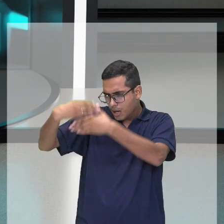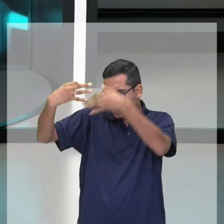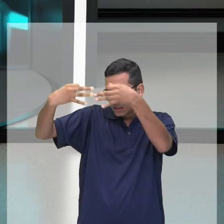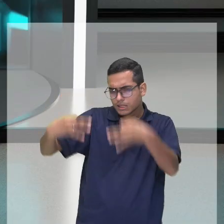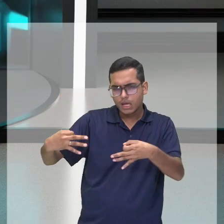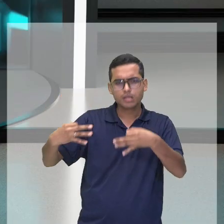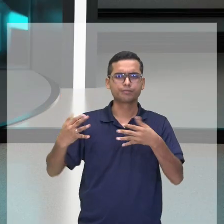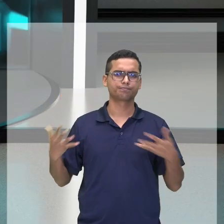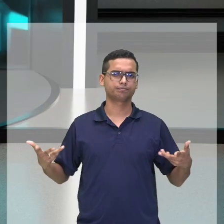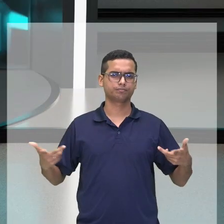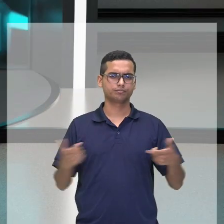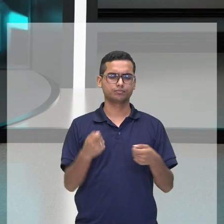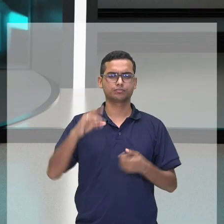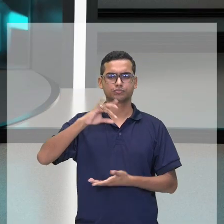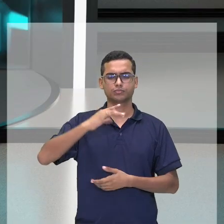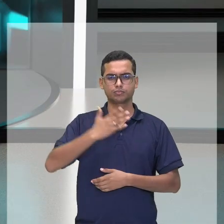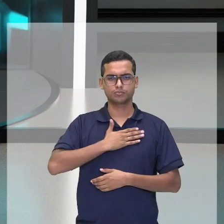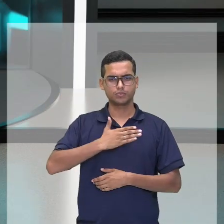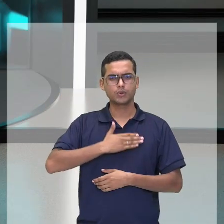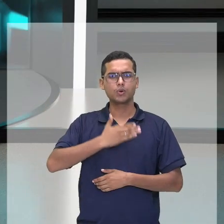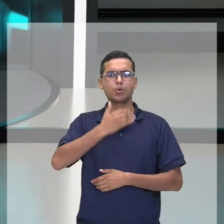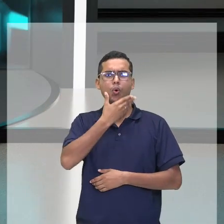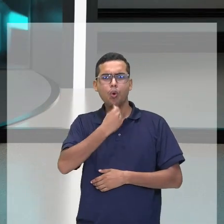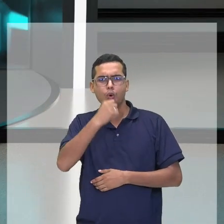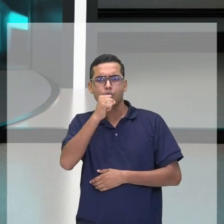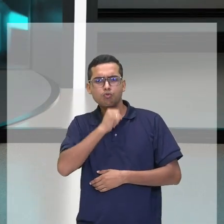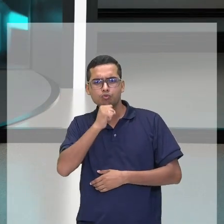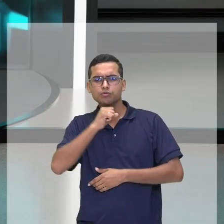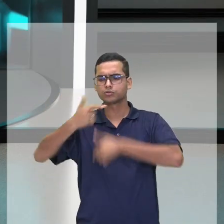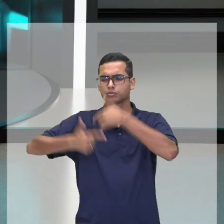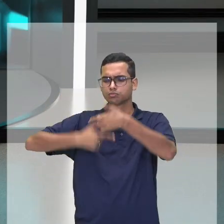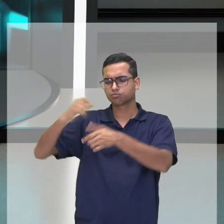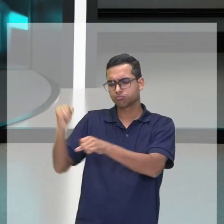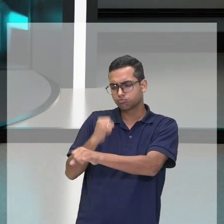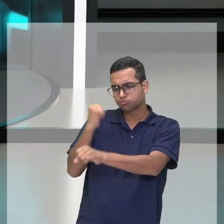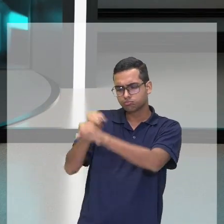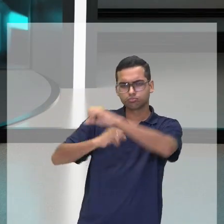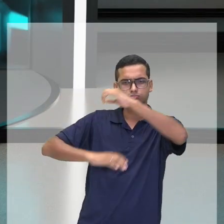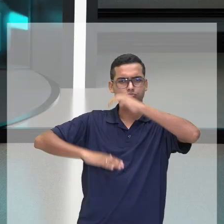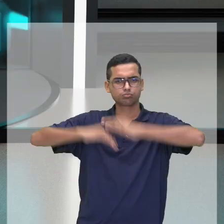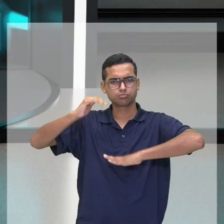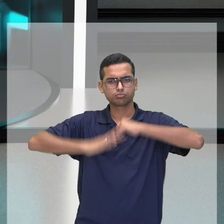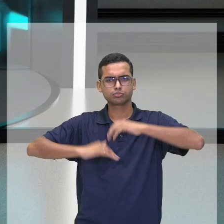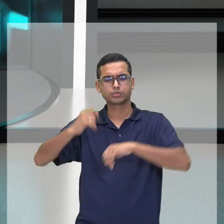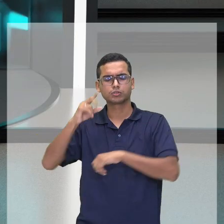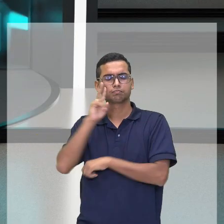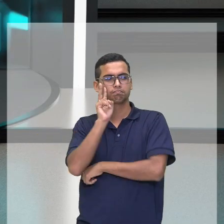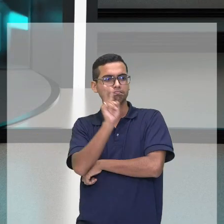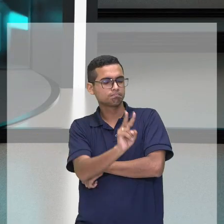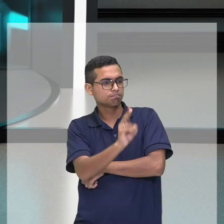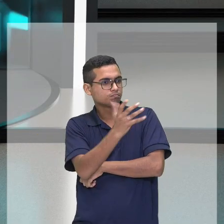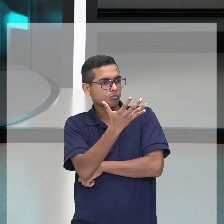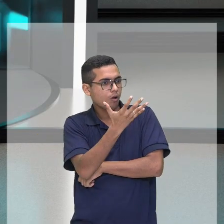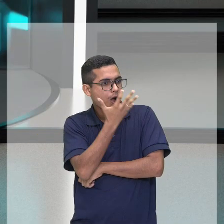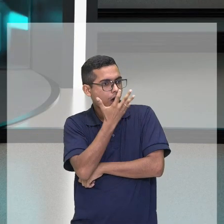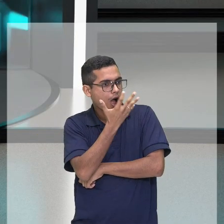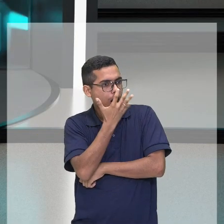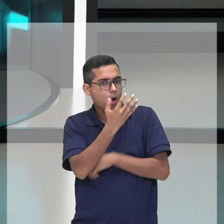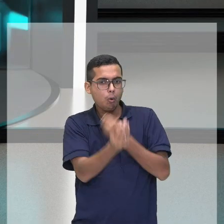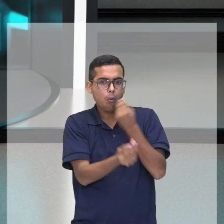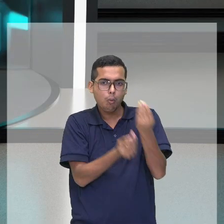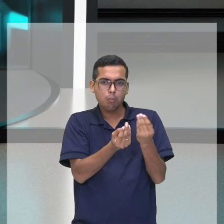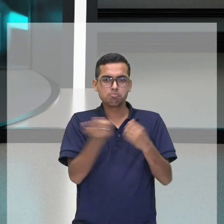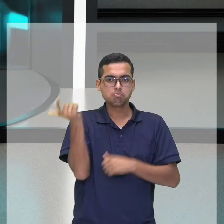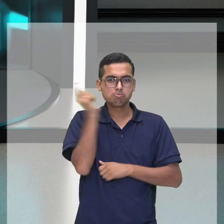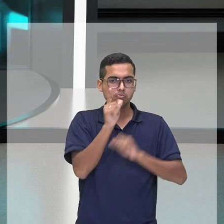incrível. Meu avô, ele trabalhava nisso, né? Ele era pedreiro e eu ficava encantado com